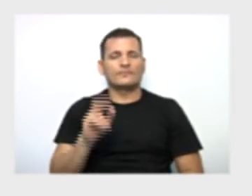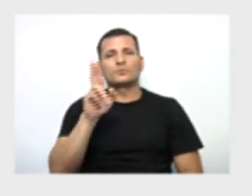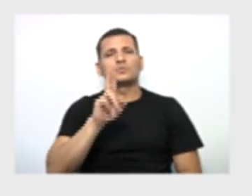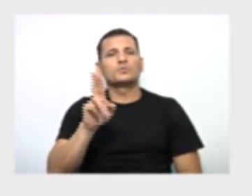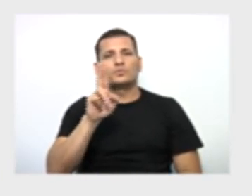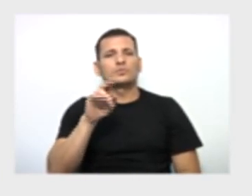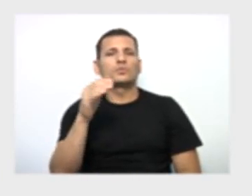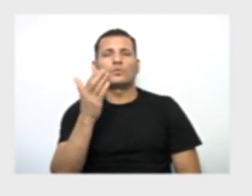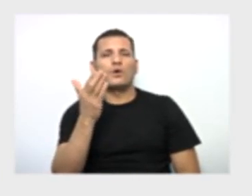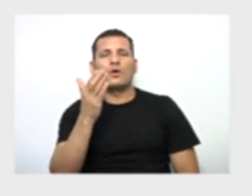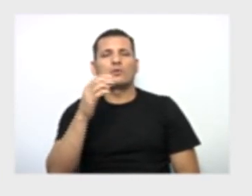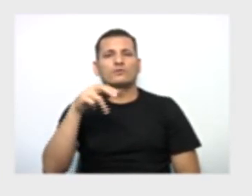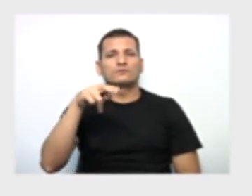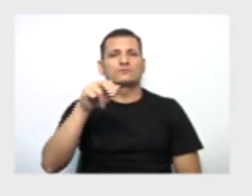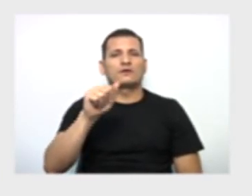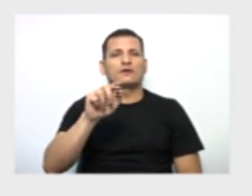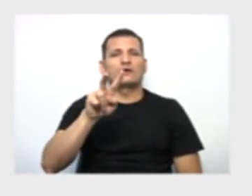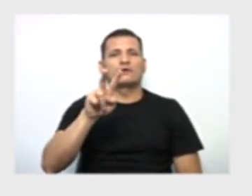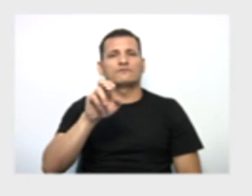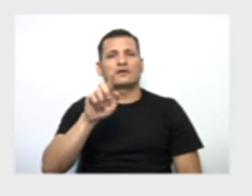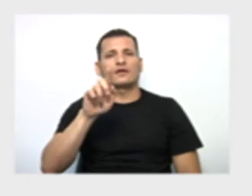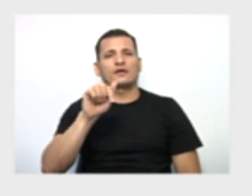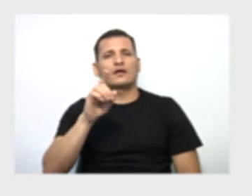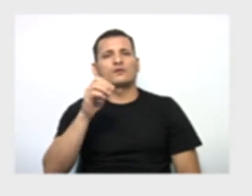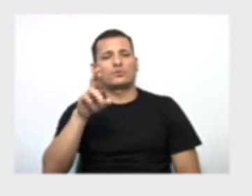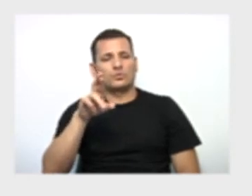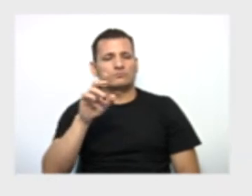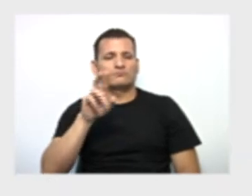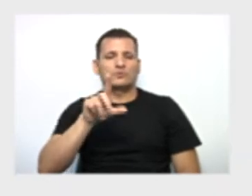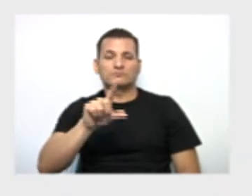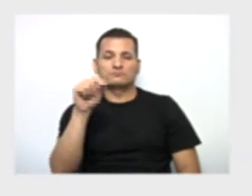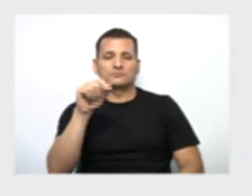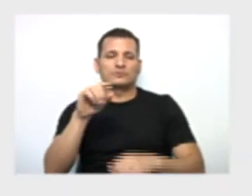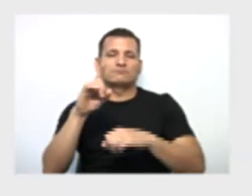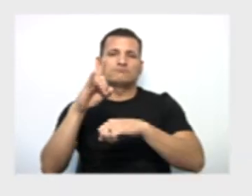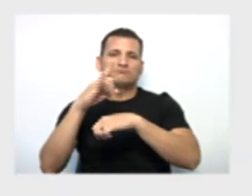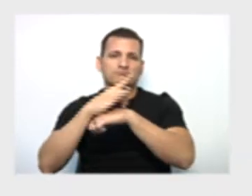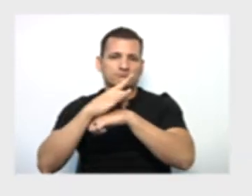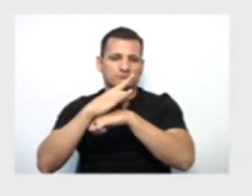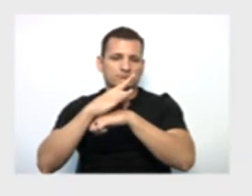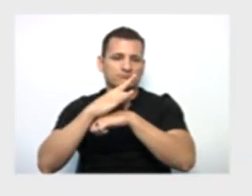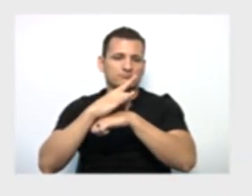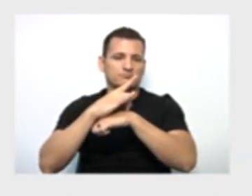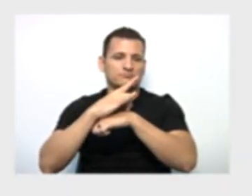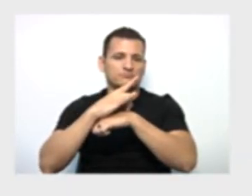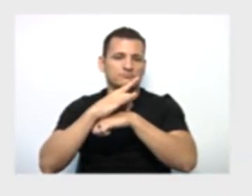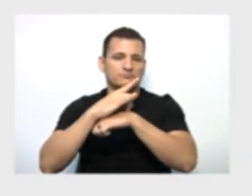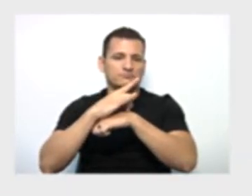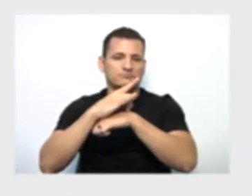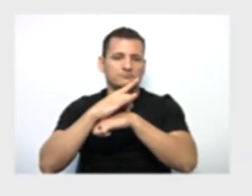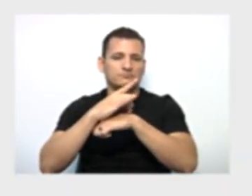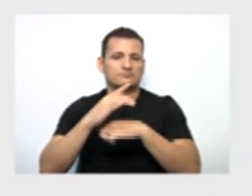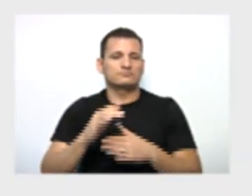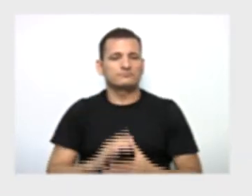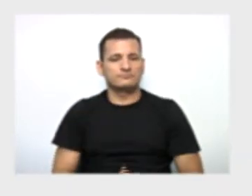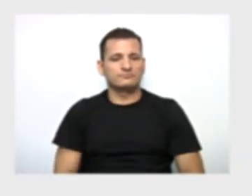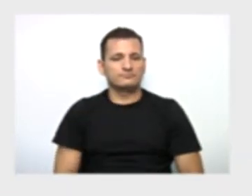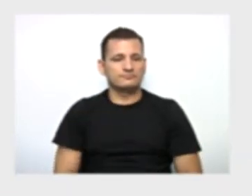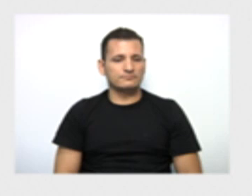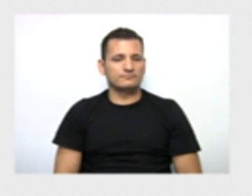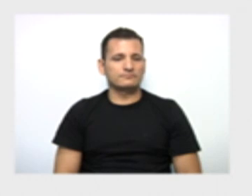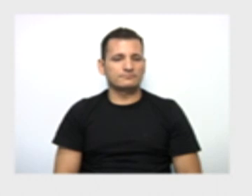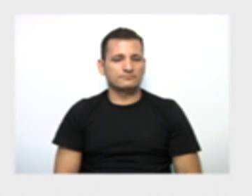que eu quero que execute. Eu vou escolher aqui o Firefox, e ele vai abrir aqui, ó, a nossa tag, tá